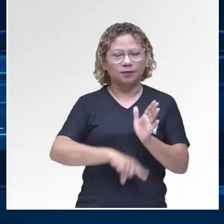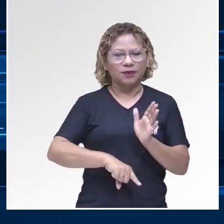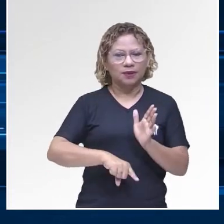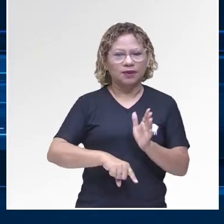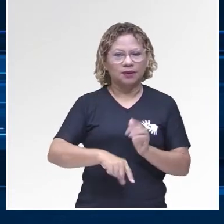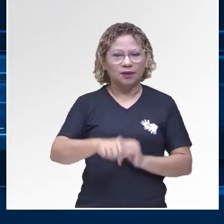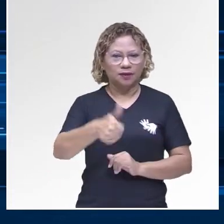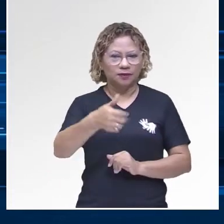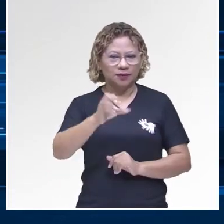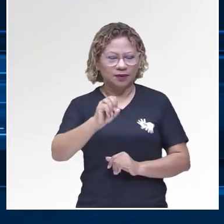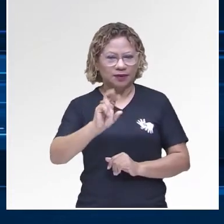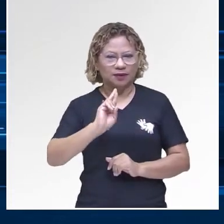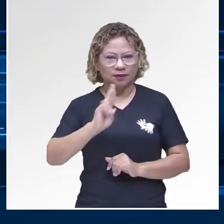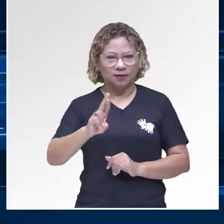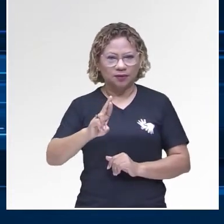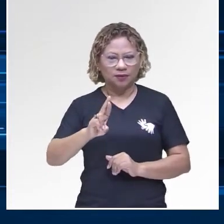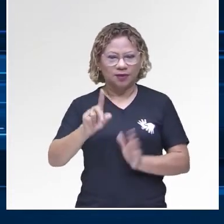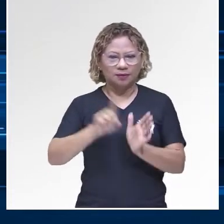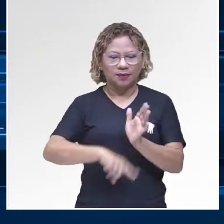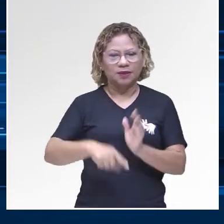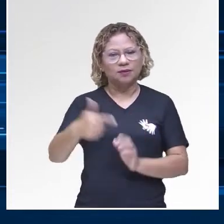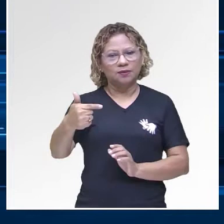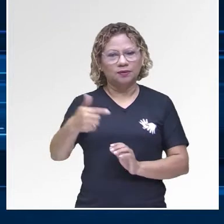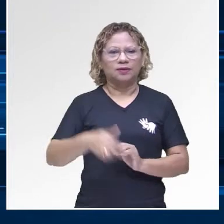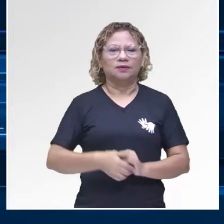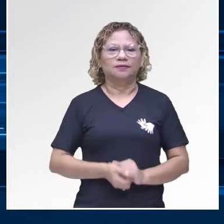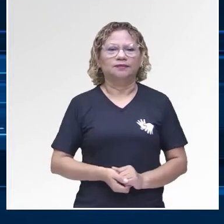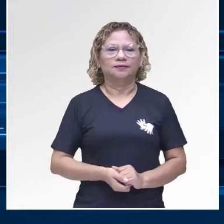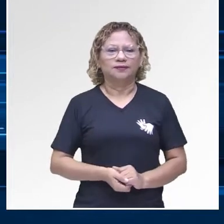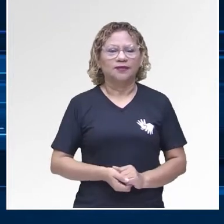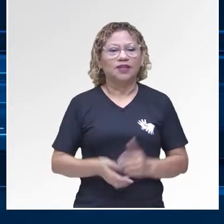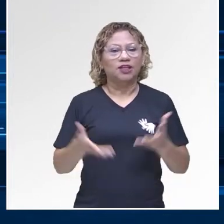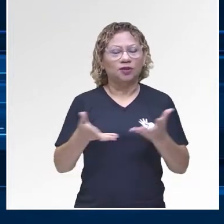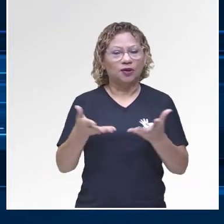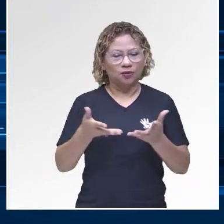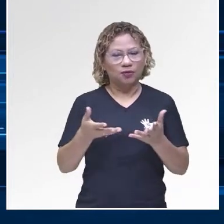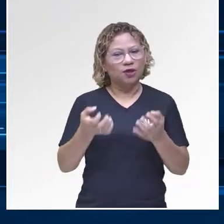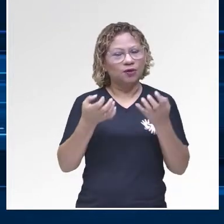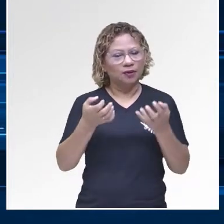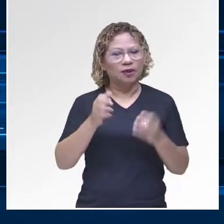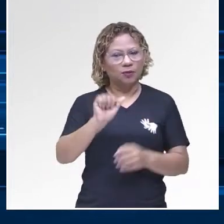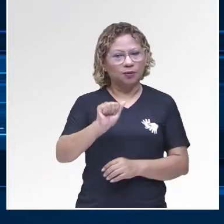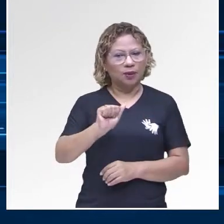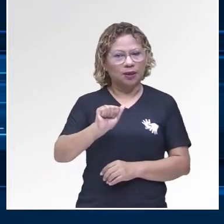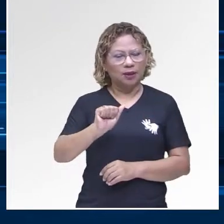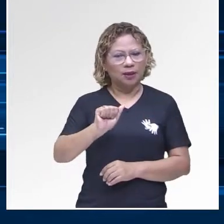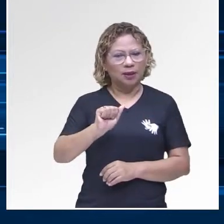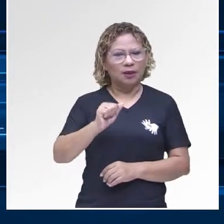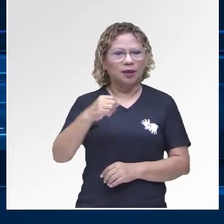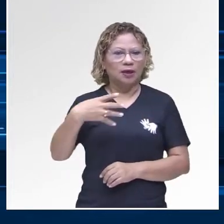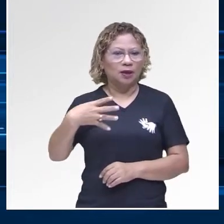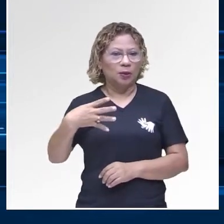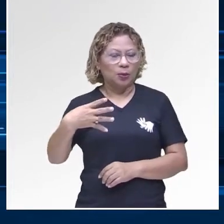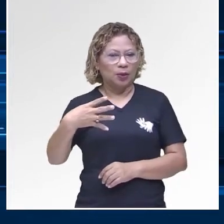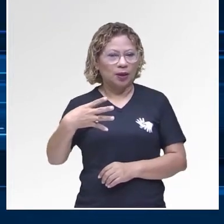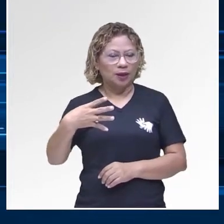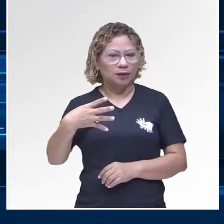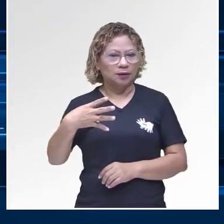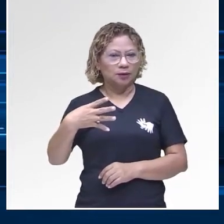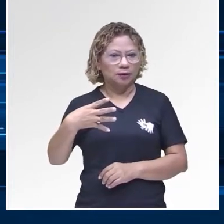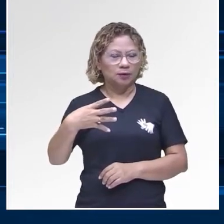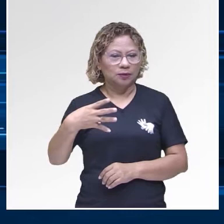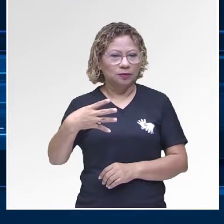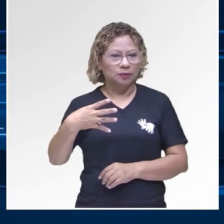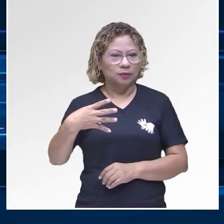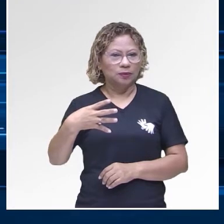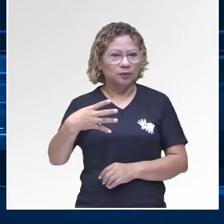2. Se eu pegasse aqui o A4 e subtraísse do A3, ou o A5 do